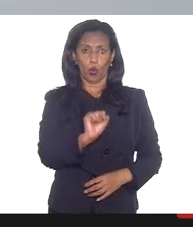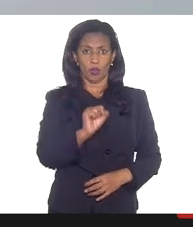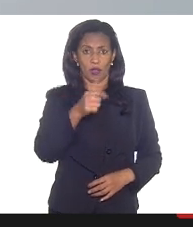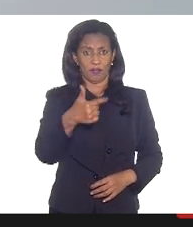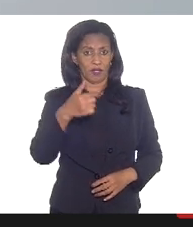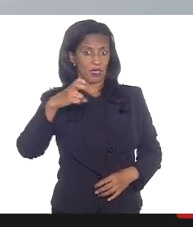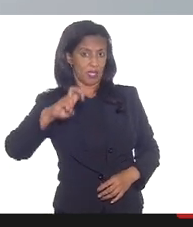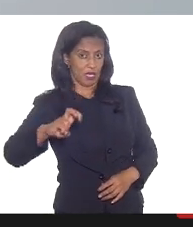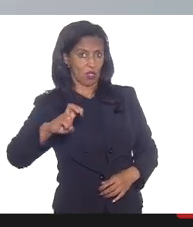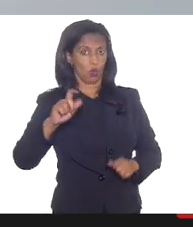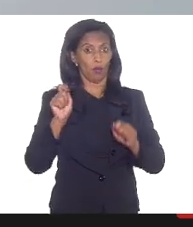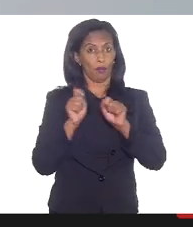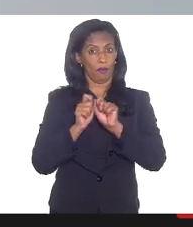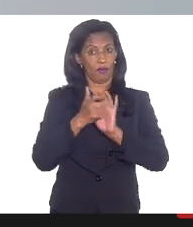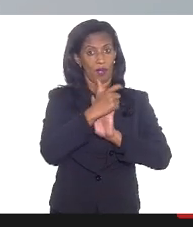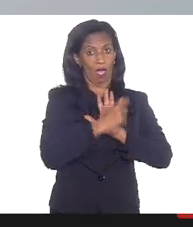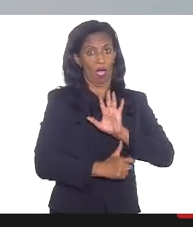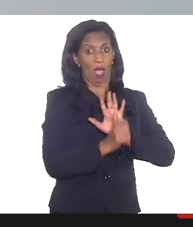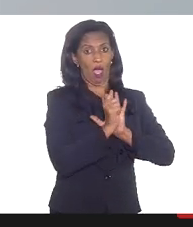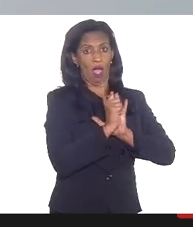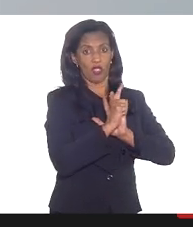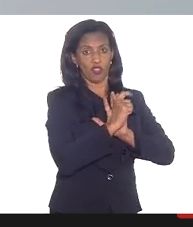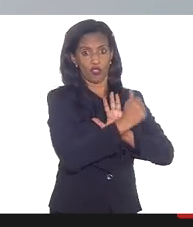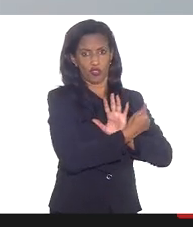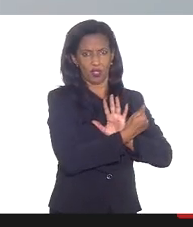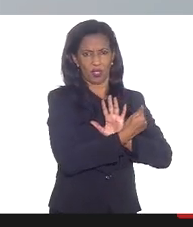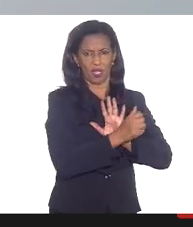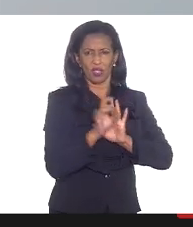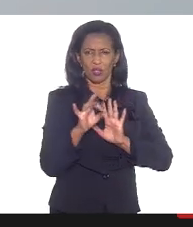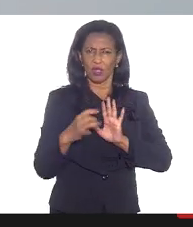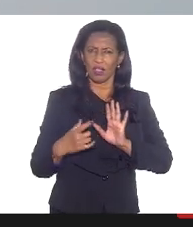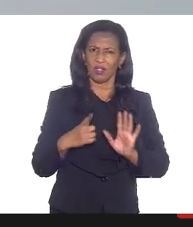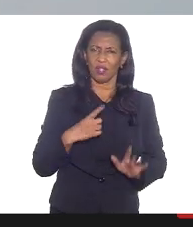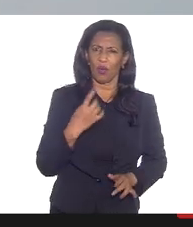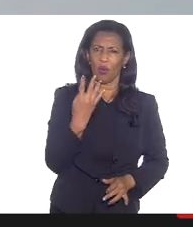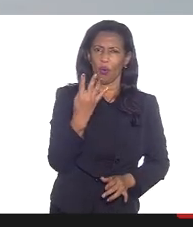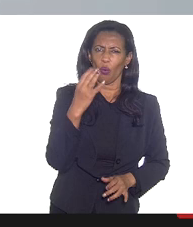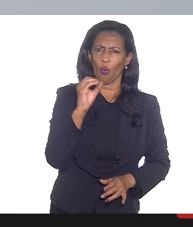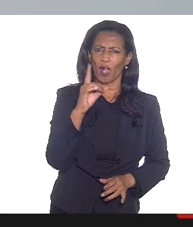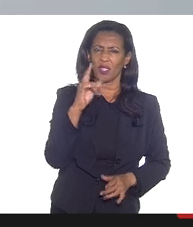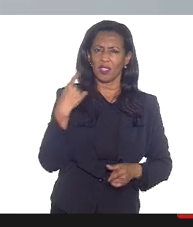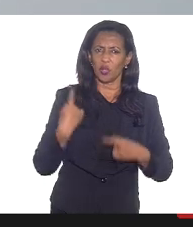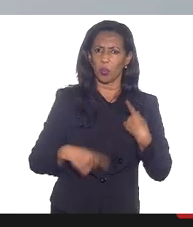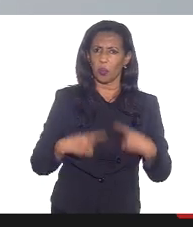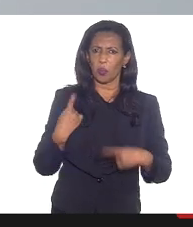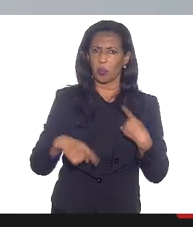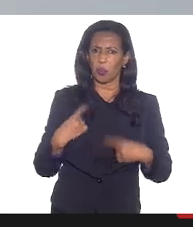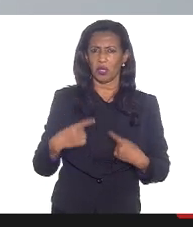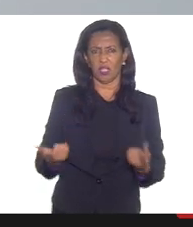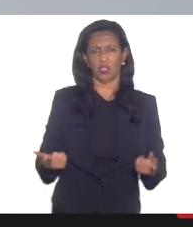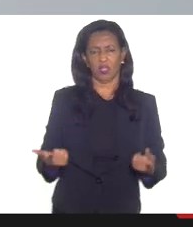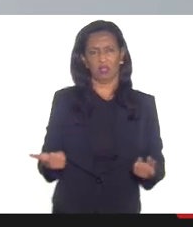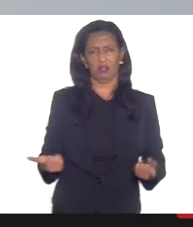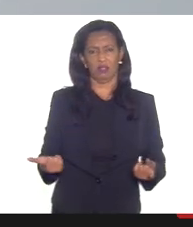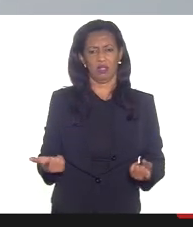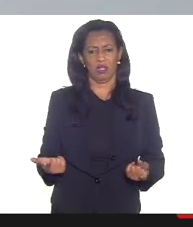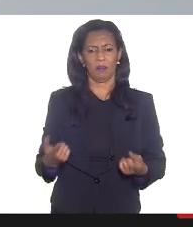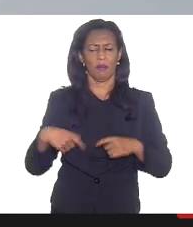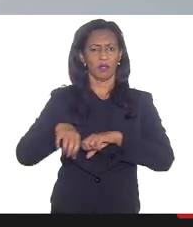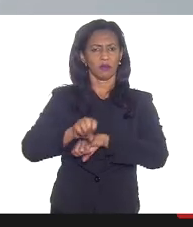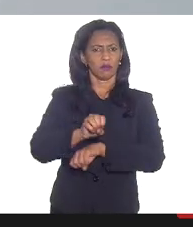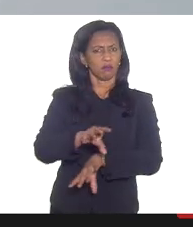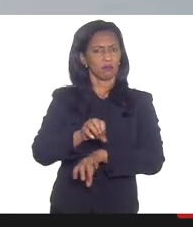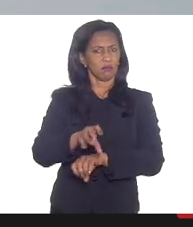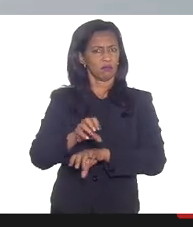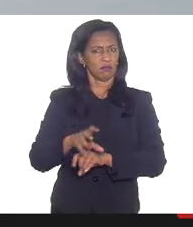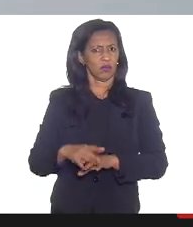dias para fazer a agenda desse debate e só deu 40 dias para debater essa política nefasta para a educação dos